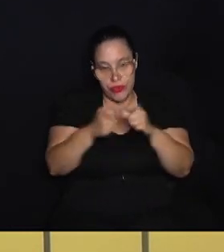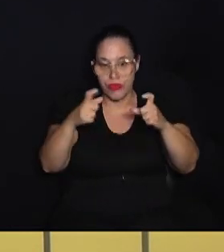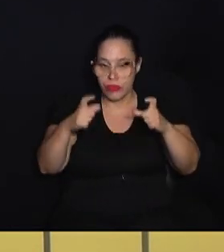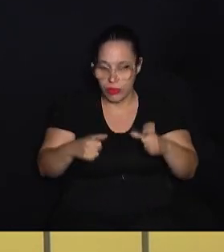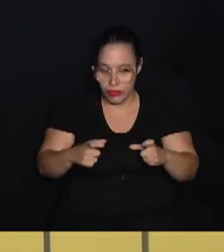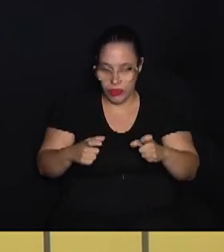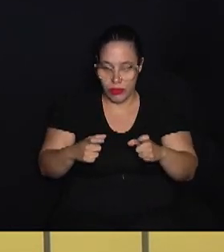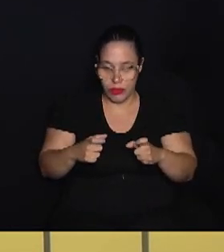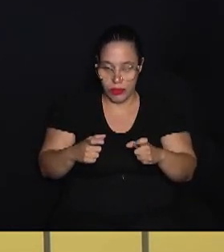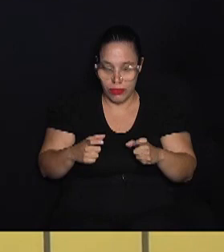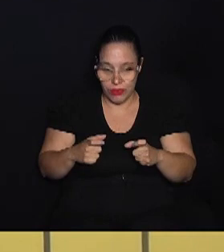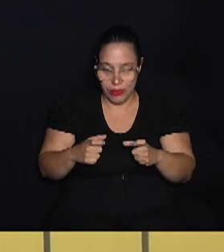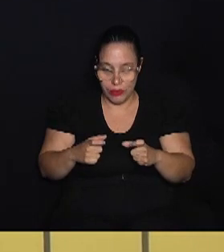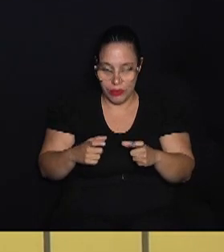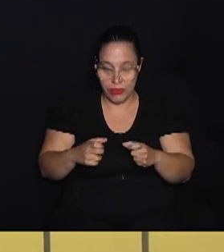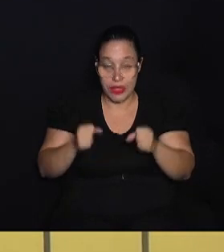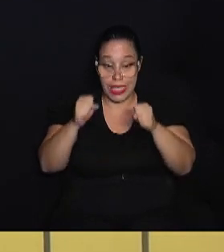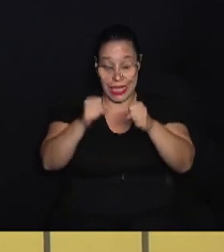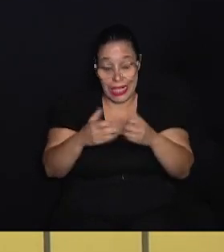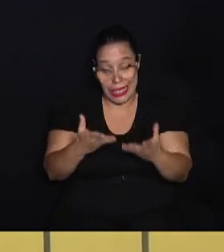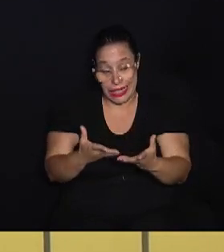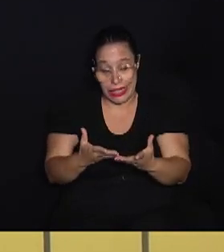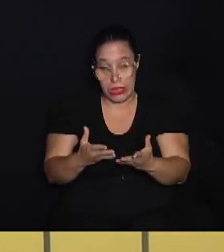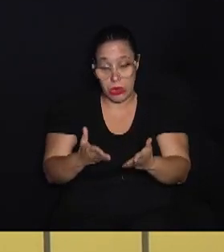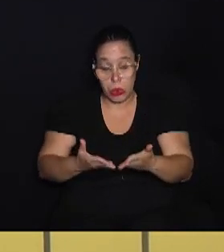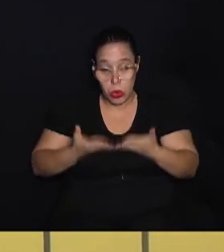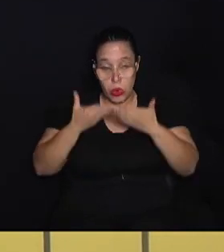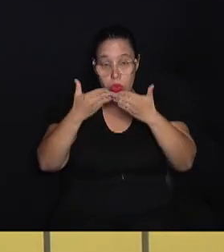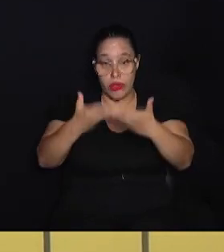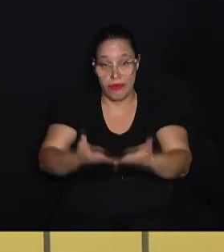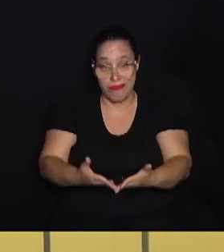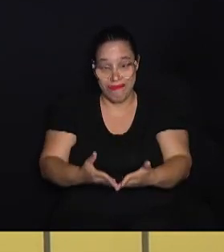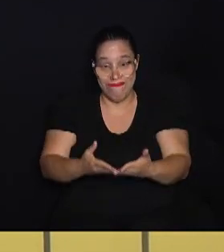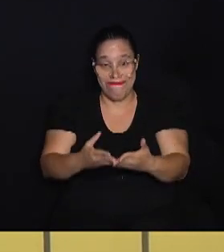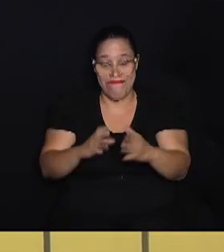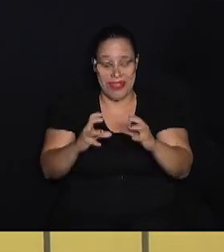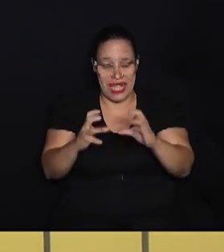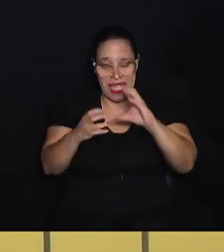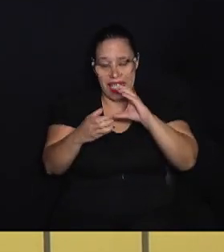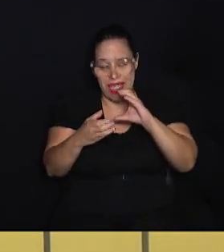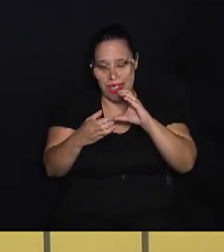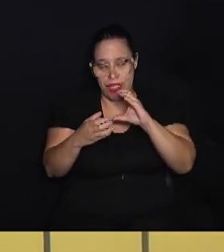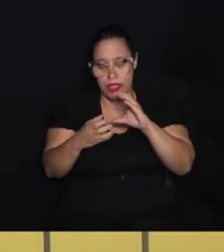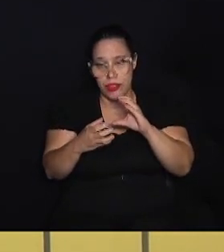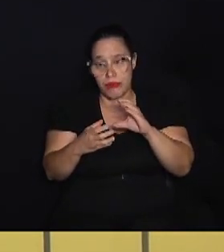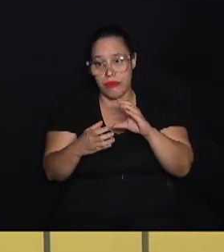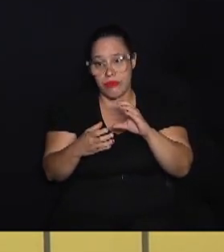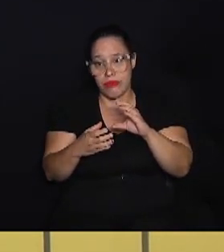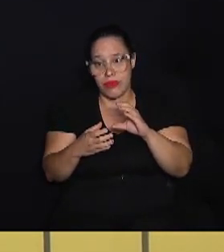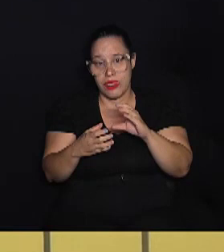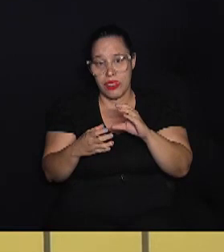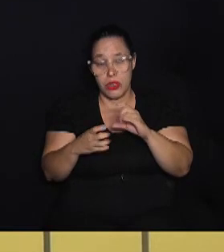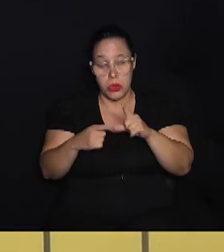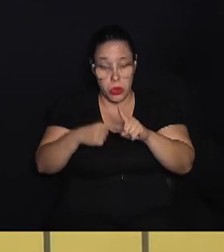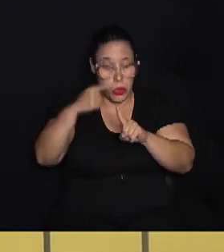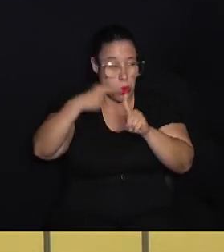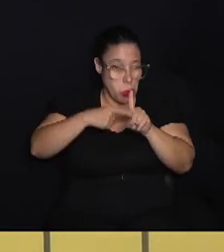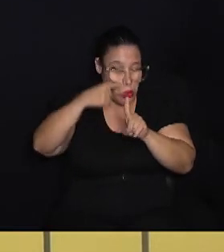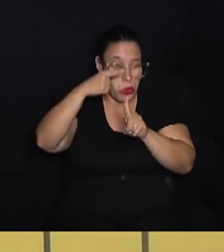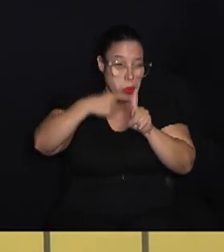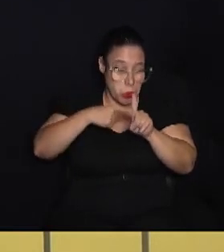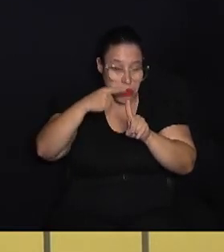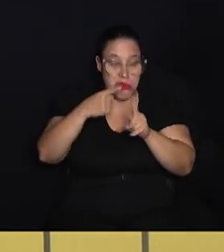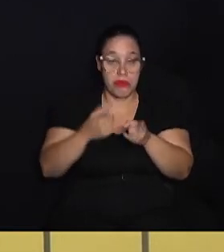situação que está posta, né? Que é desse clima de extremos